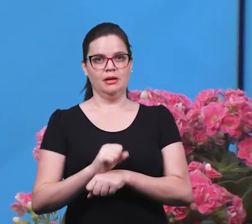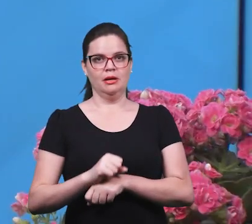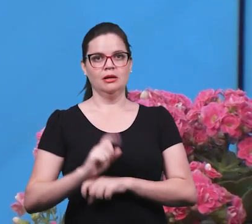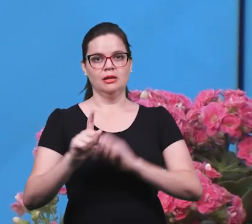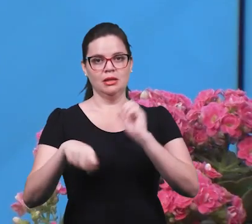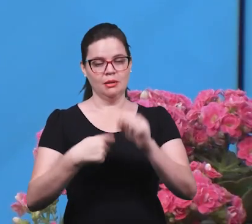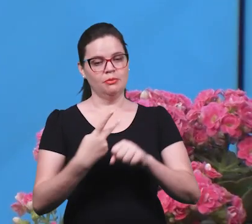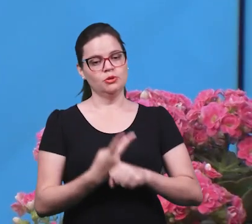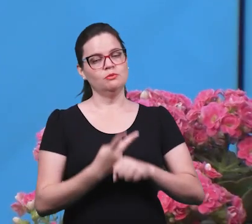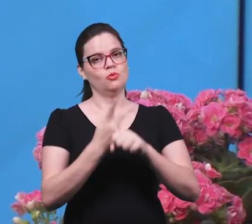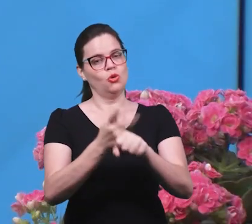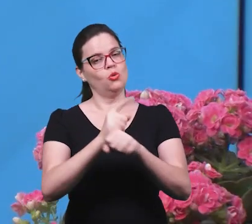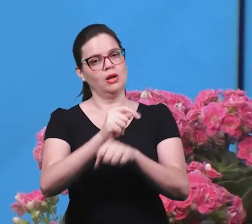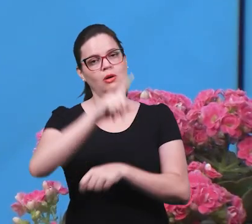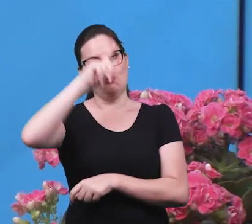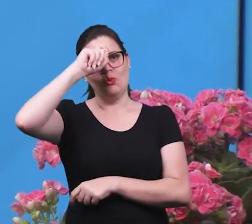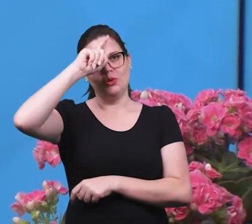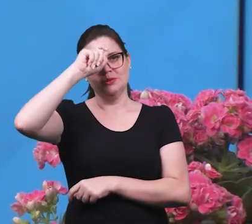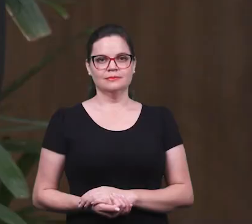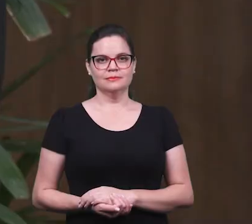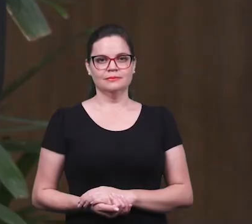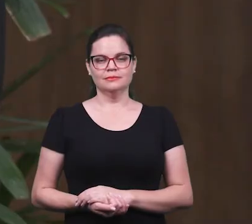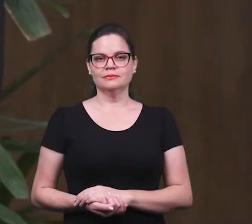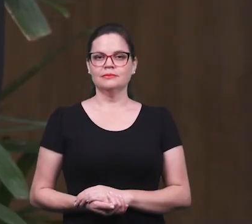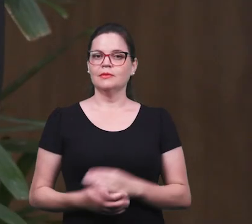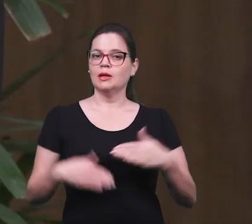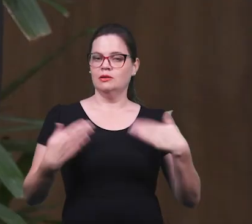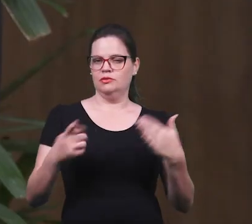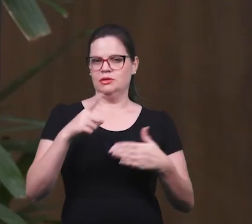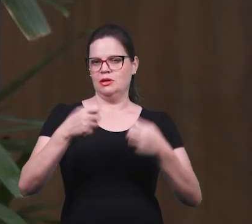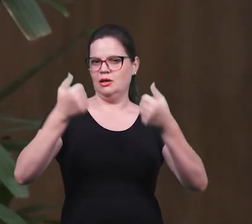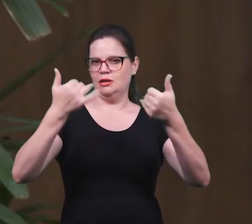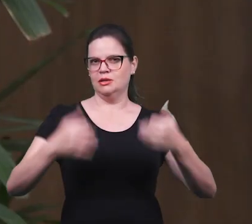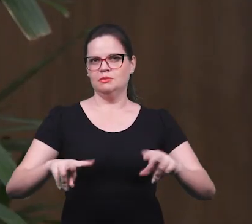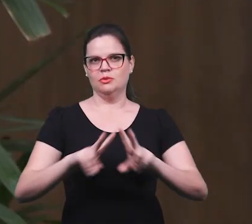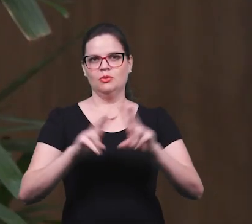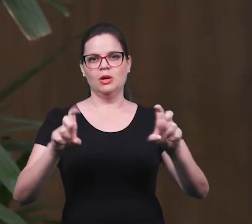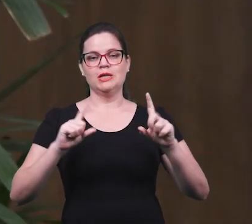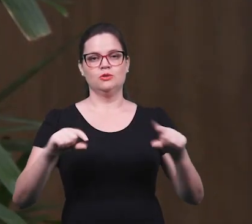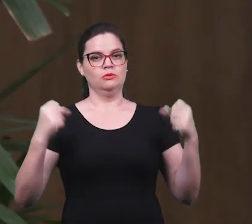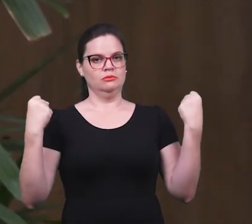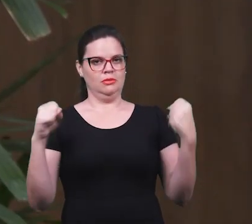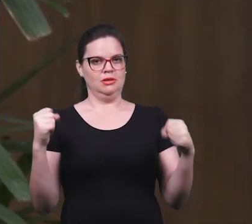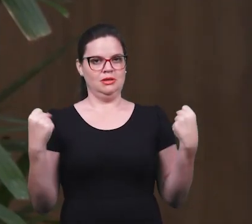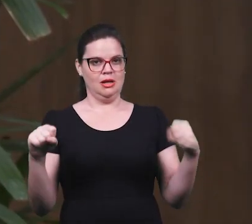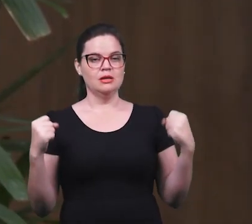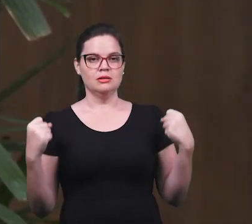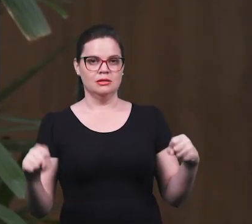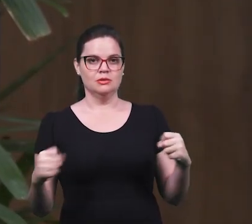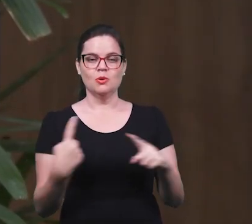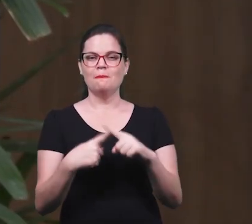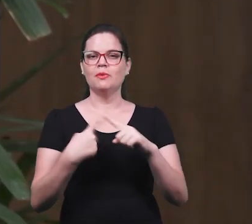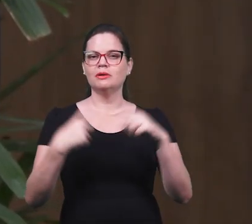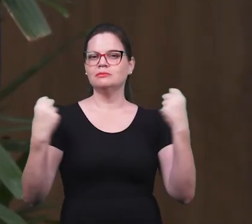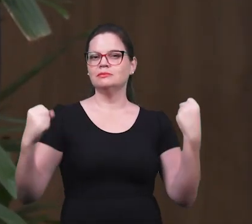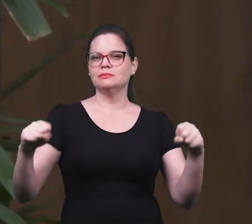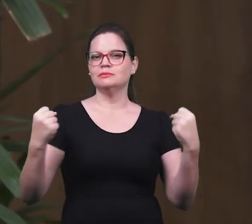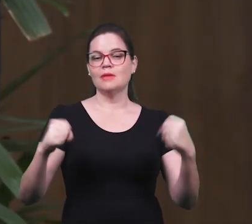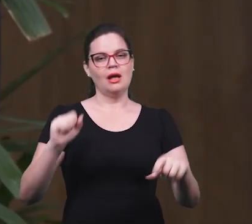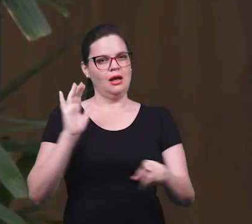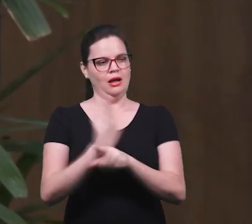procurar um atendimento médico o quanto antes. Sim. E aí você falou sobre a parte de exercício físico, que o exercício físico ele